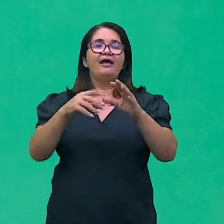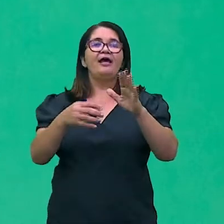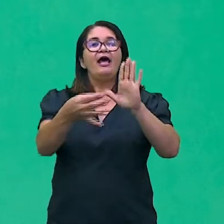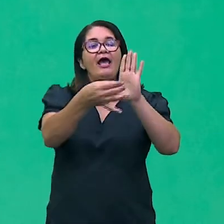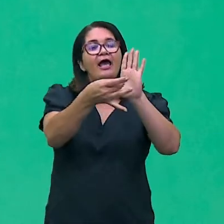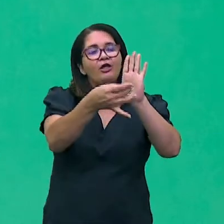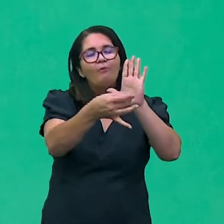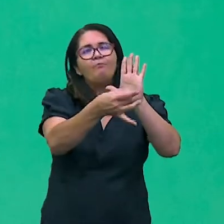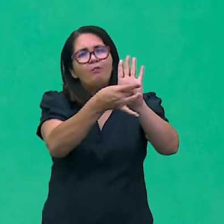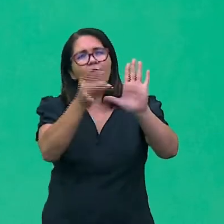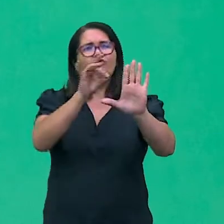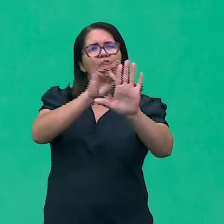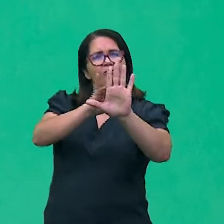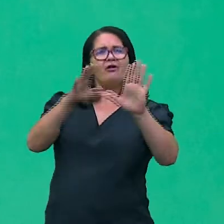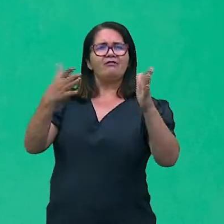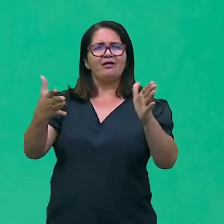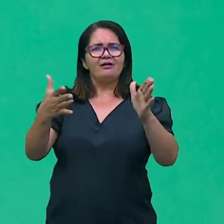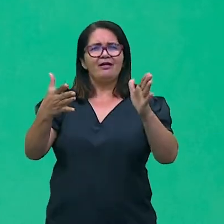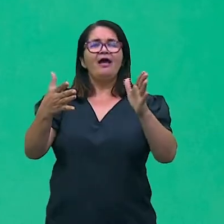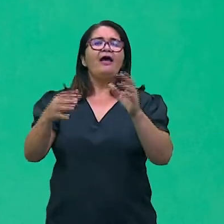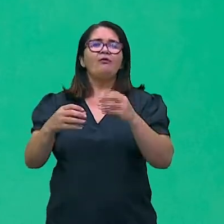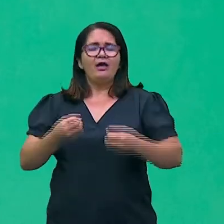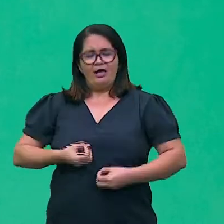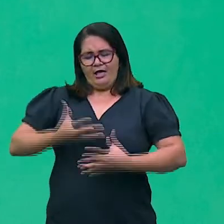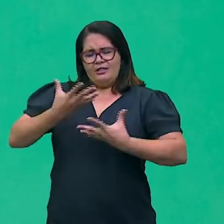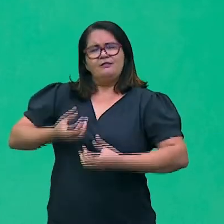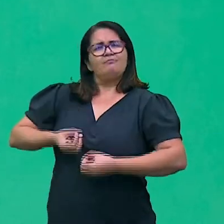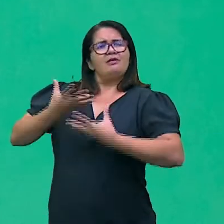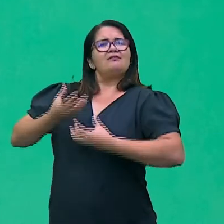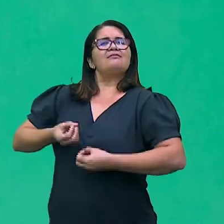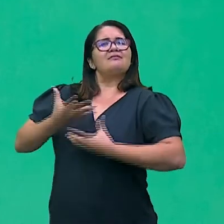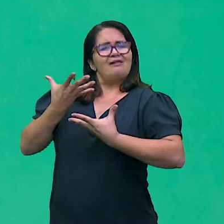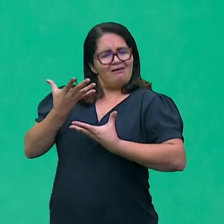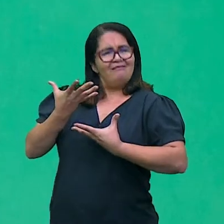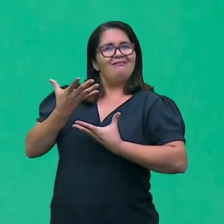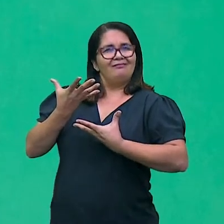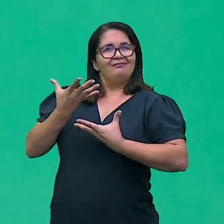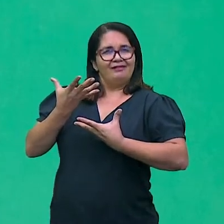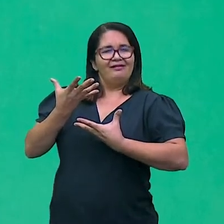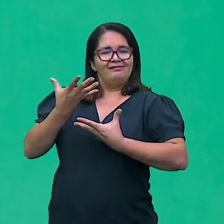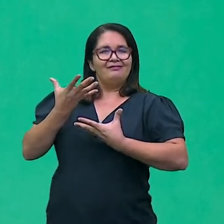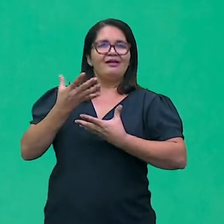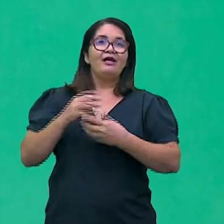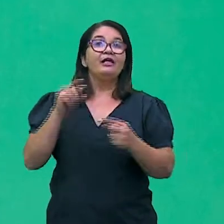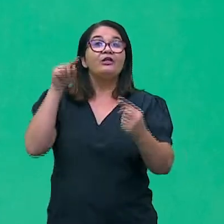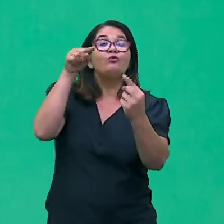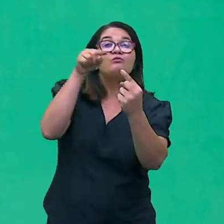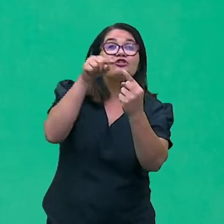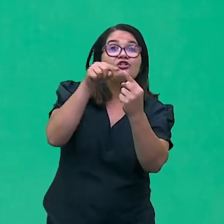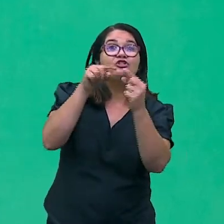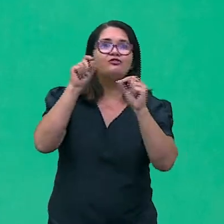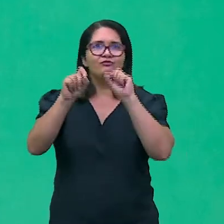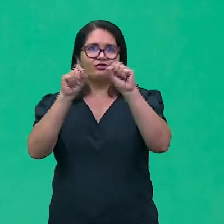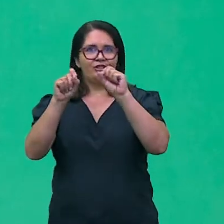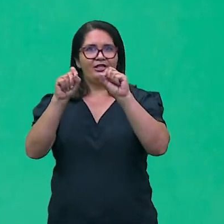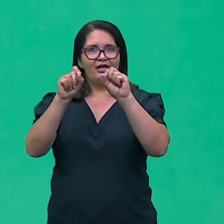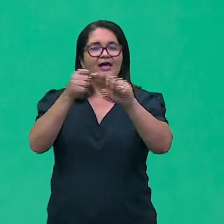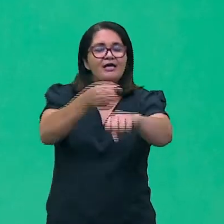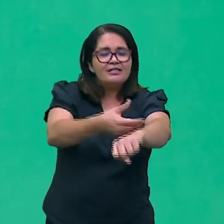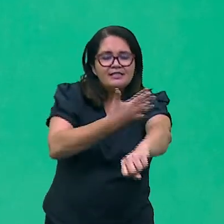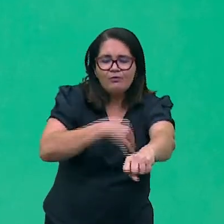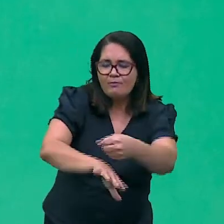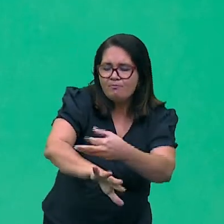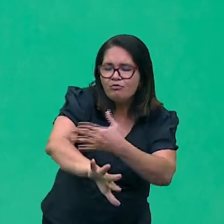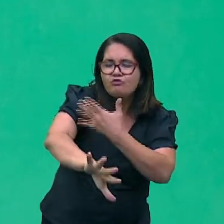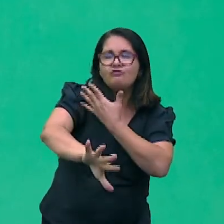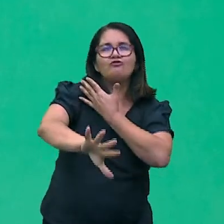ela exerce um sentido simbólico e figurado, que tem como finalidade despertar